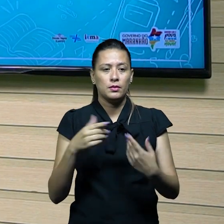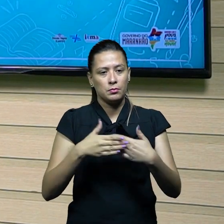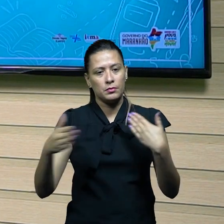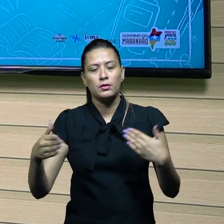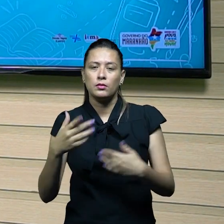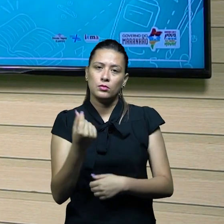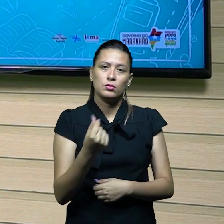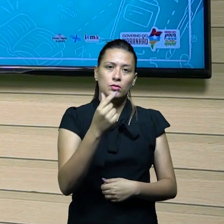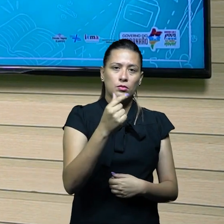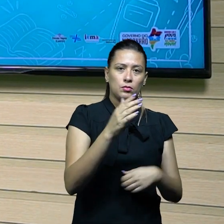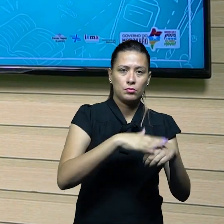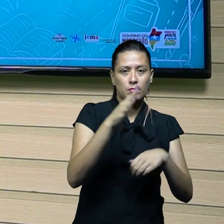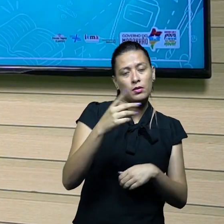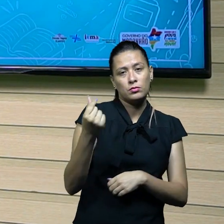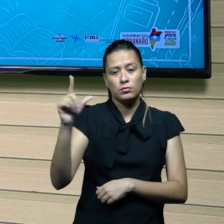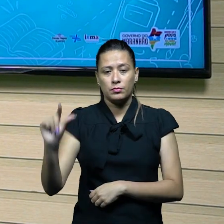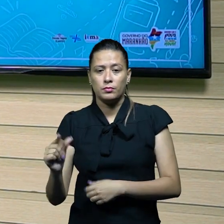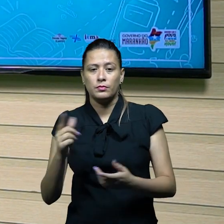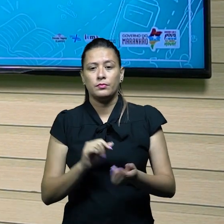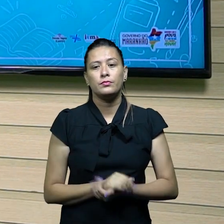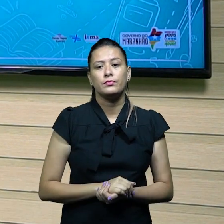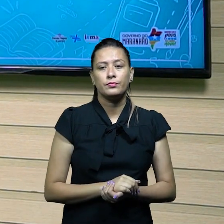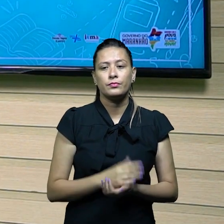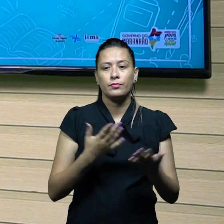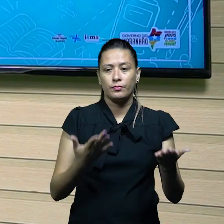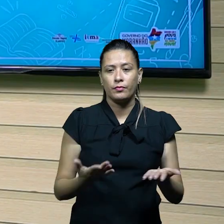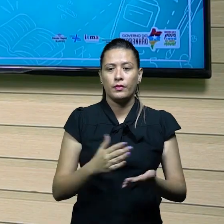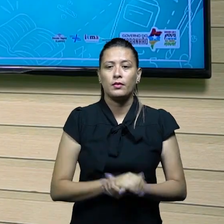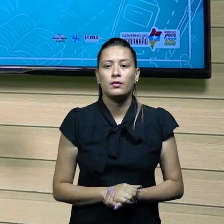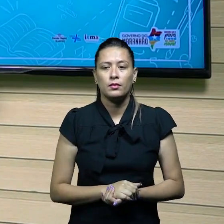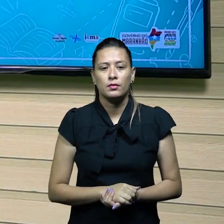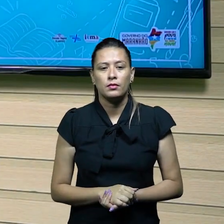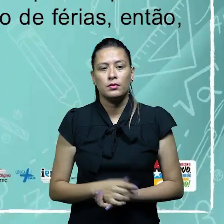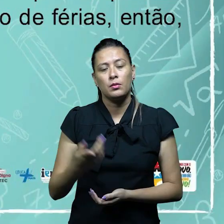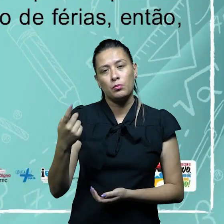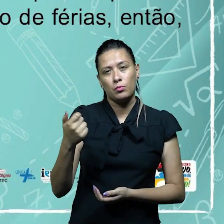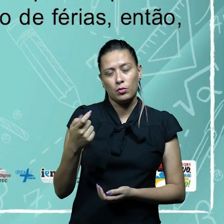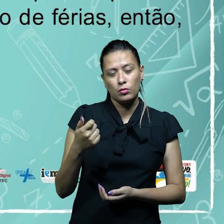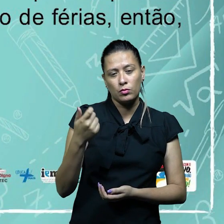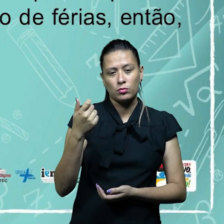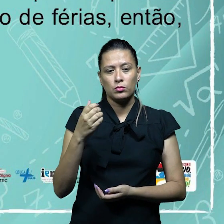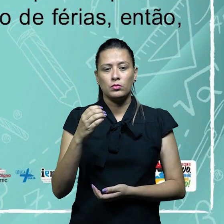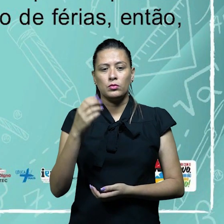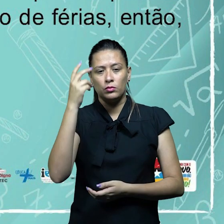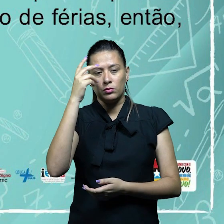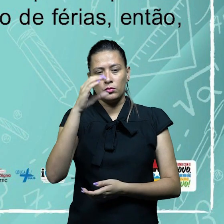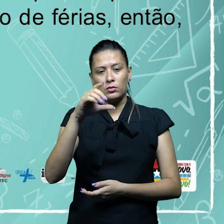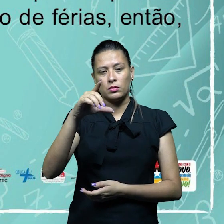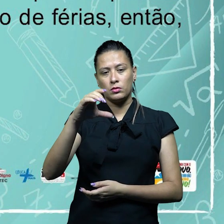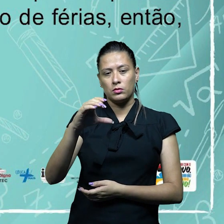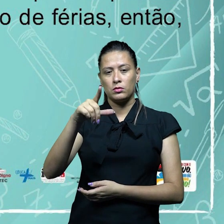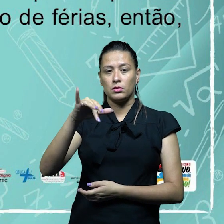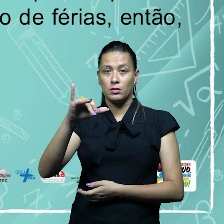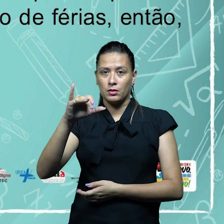sazonalidade dela é muito importante, porque ela tem um lucro menor no mês de janeiro e no mês de julho, certinho? Por causa do período de férias,